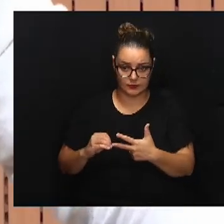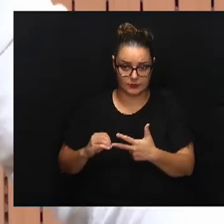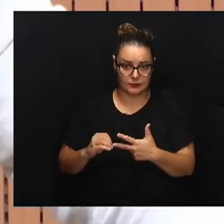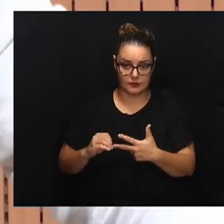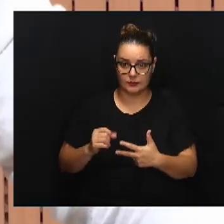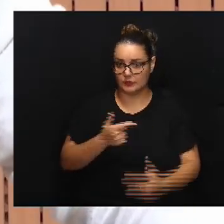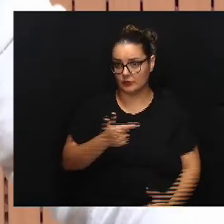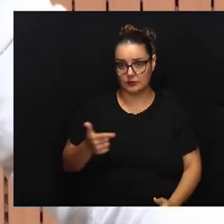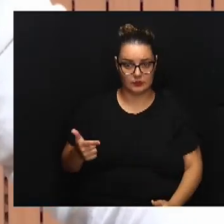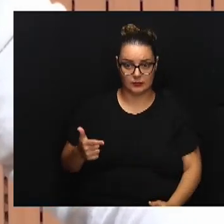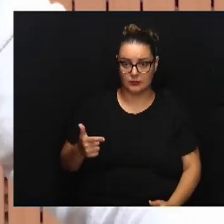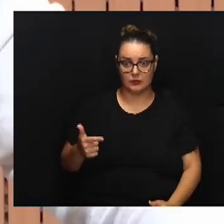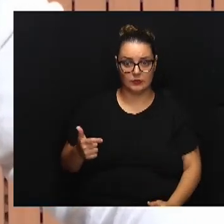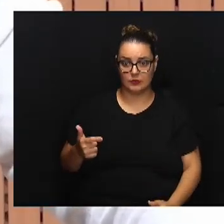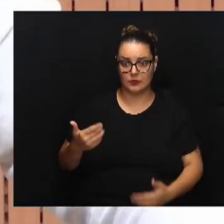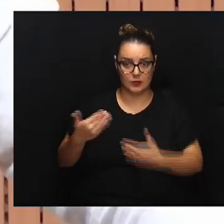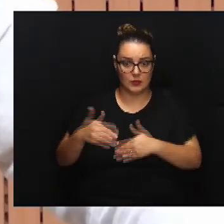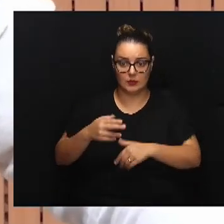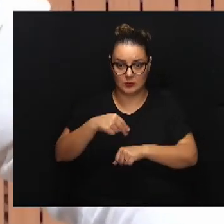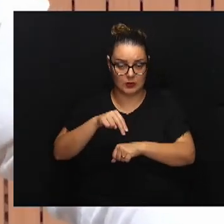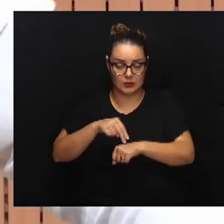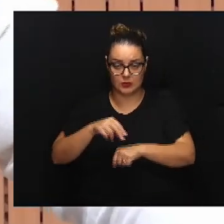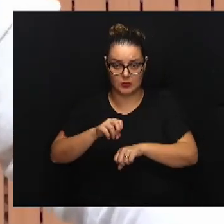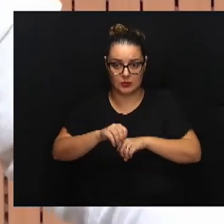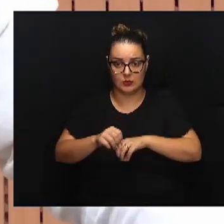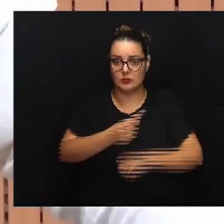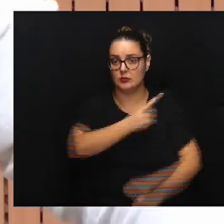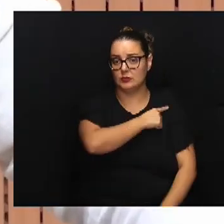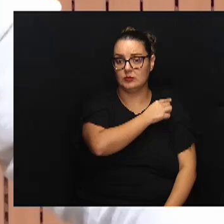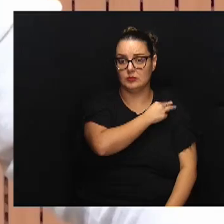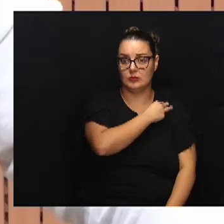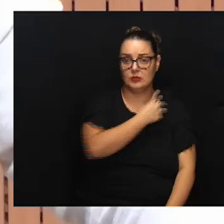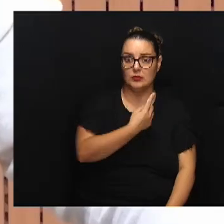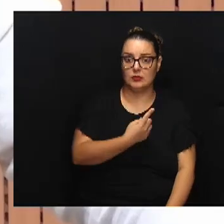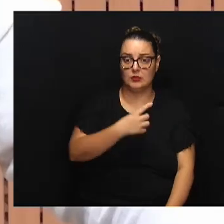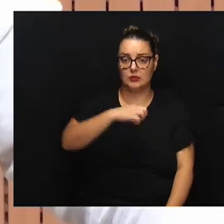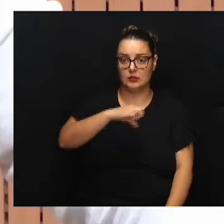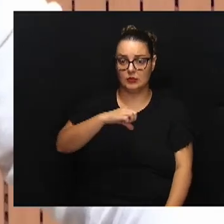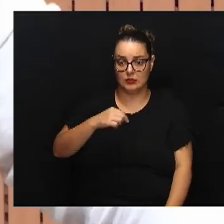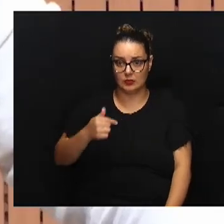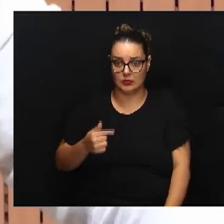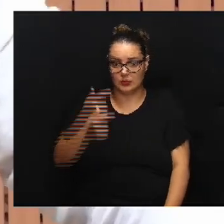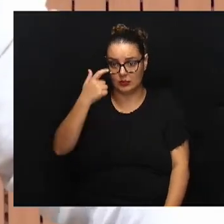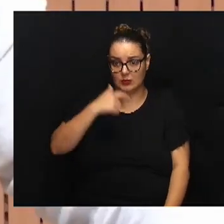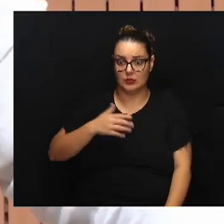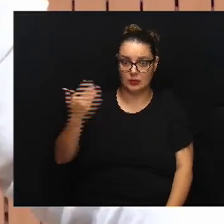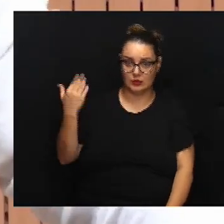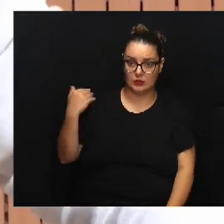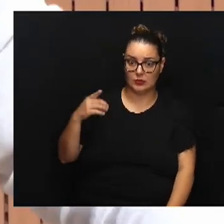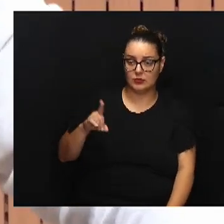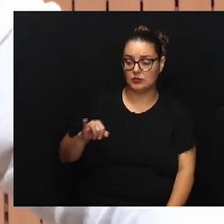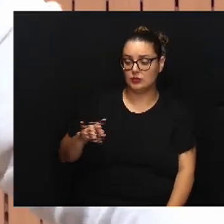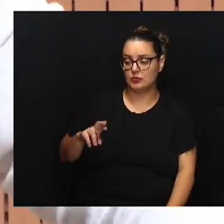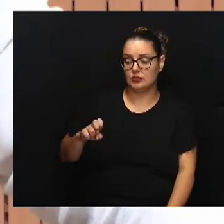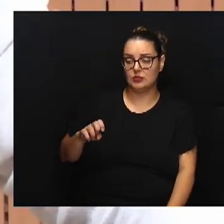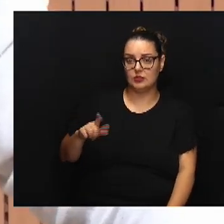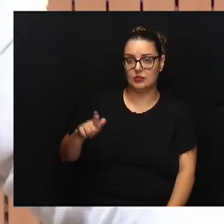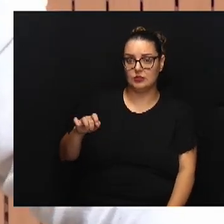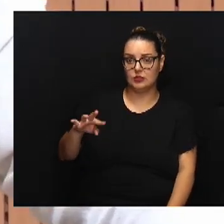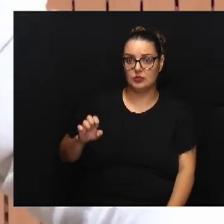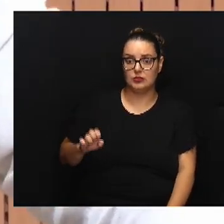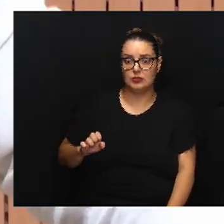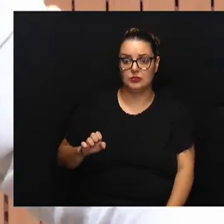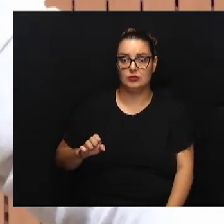existia Exame Nacional de Ensino Médio. Pelo contrário, em 96 eu era dirigente do Diretório Central dos